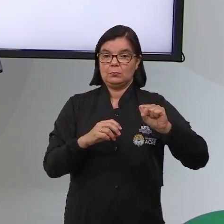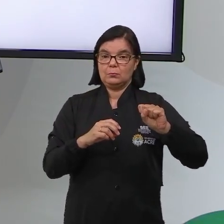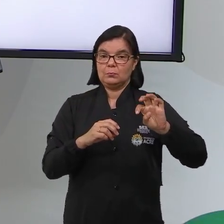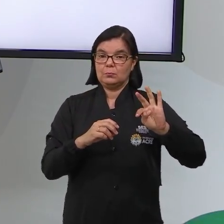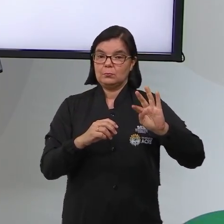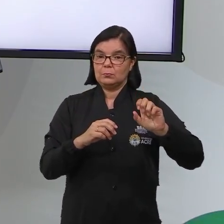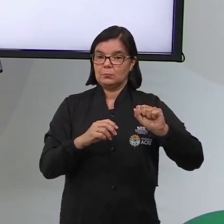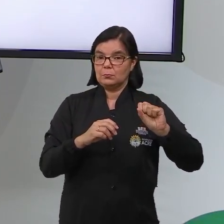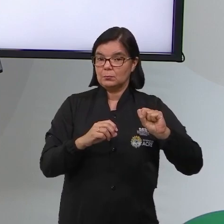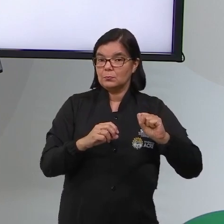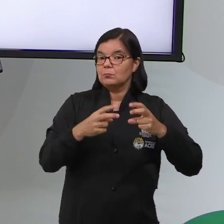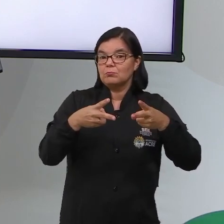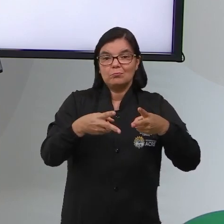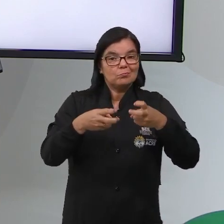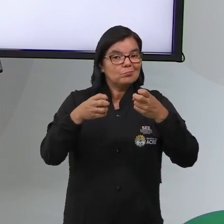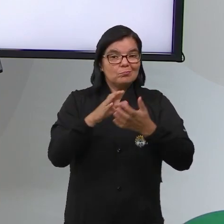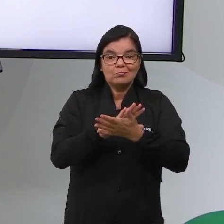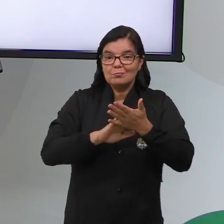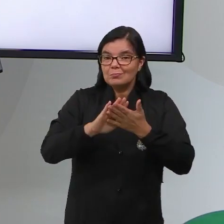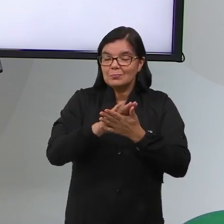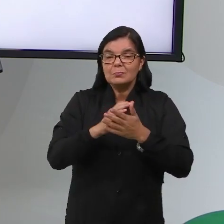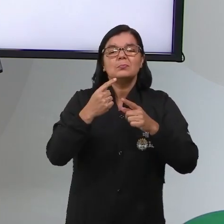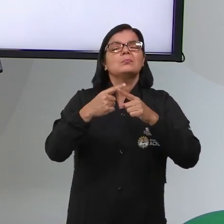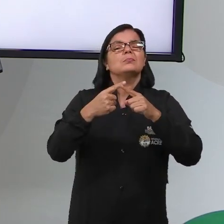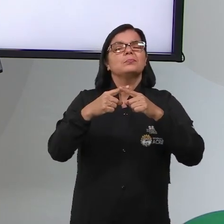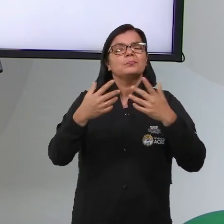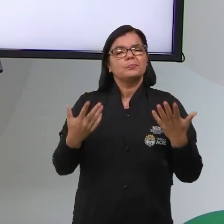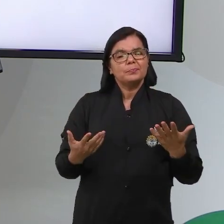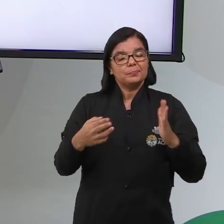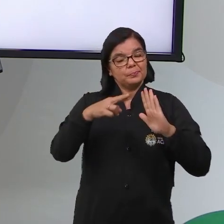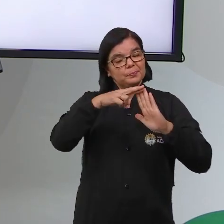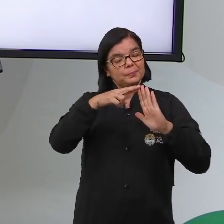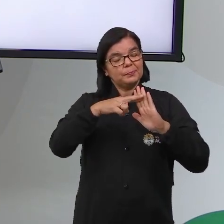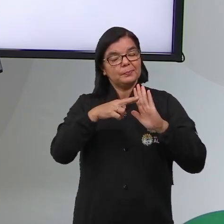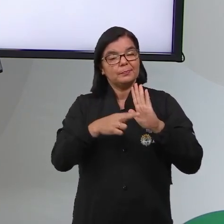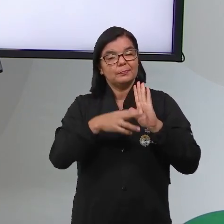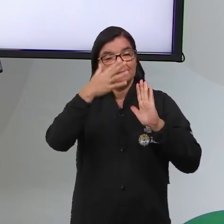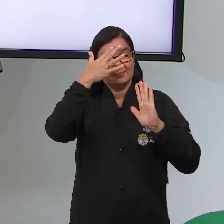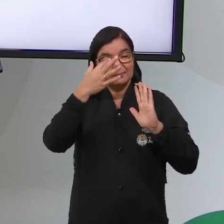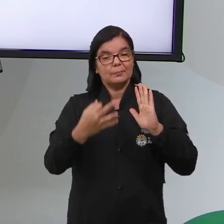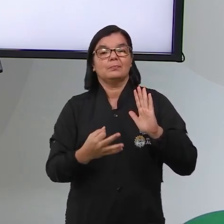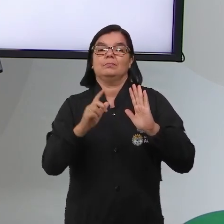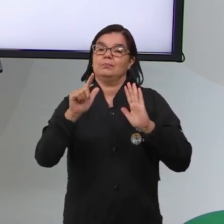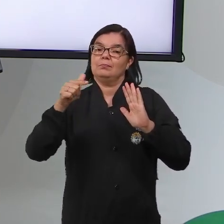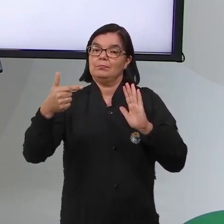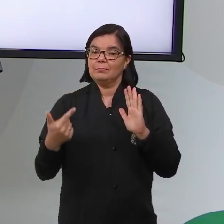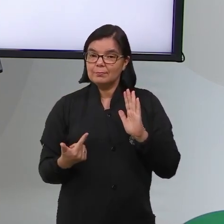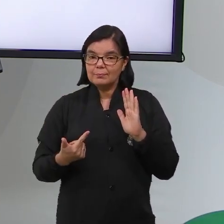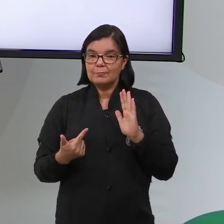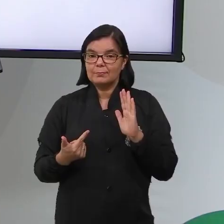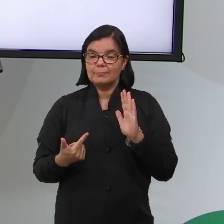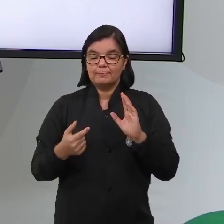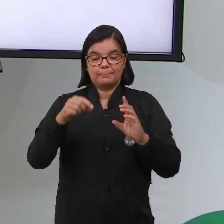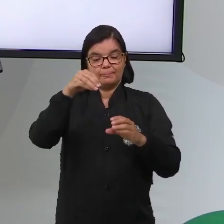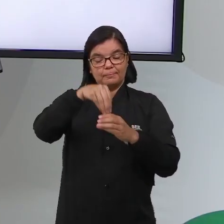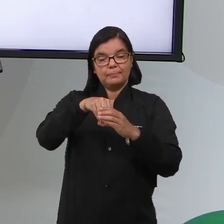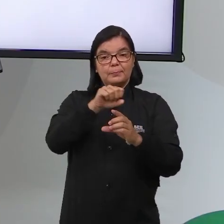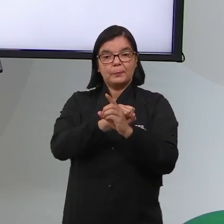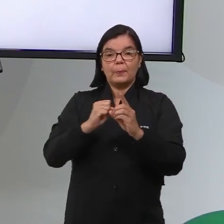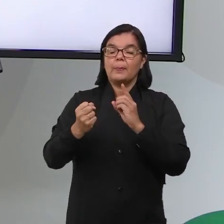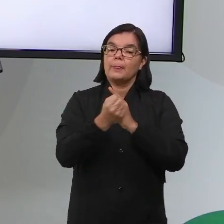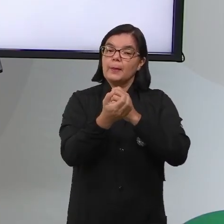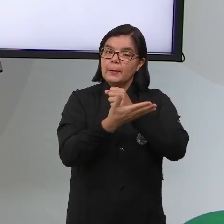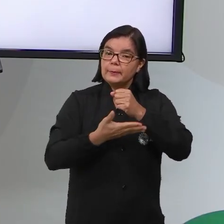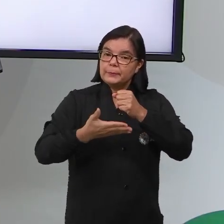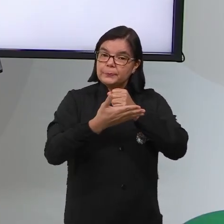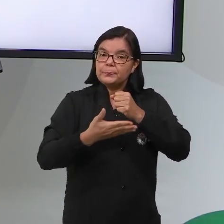vou perceber isso. Por quê? Porque o critério é justamente outro. Numa sociedade